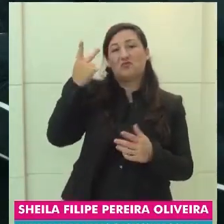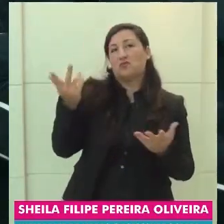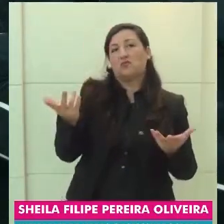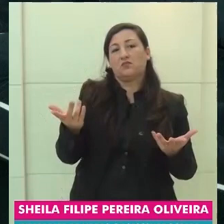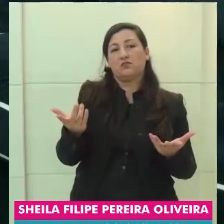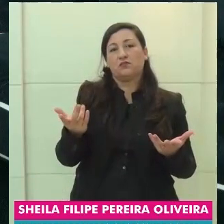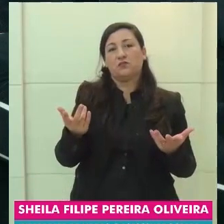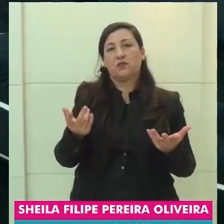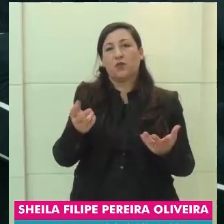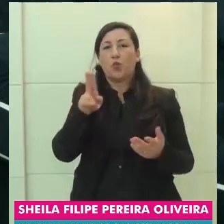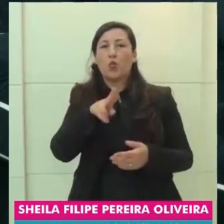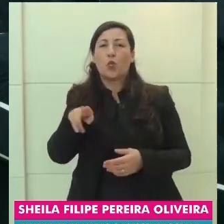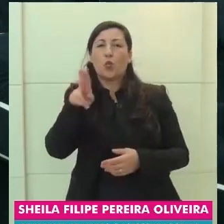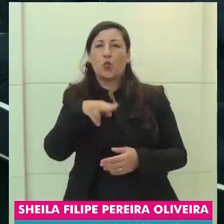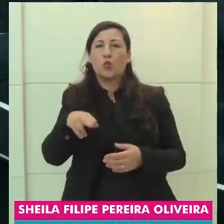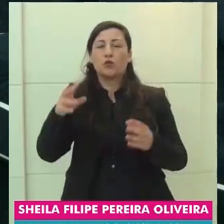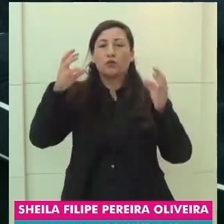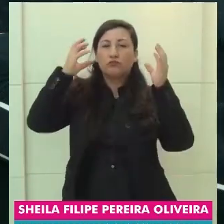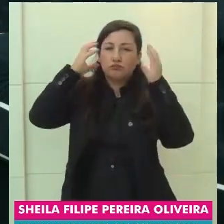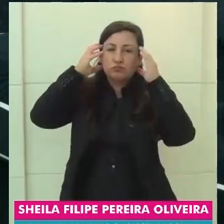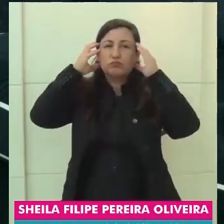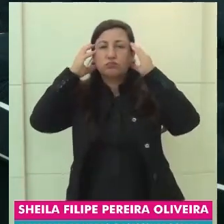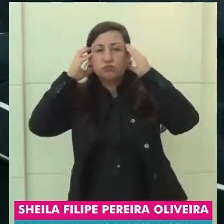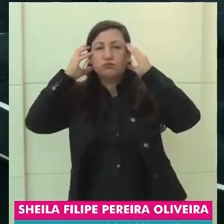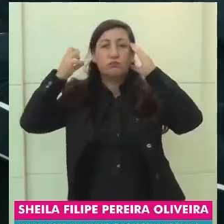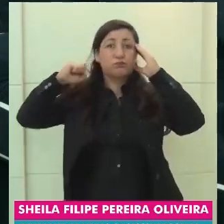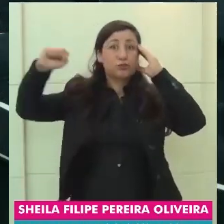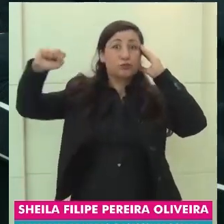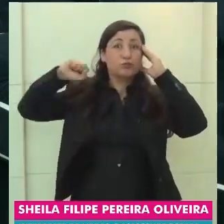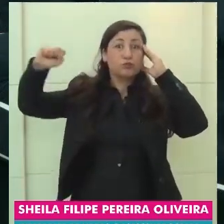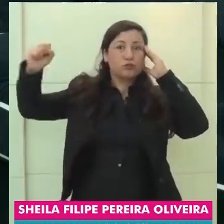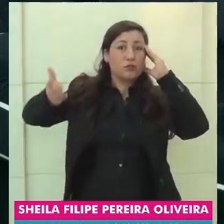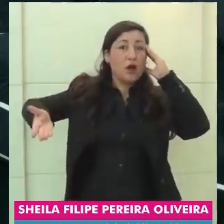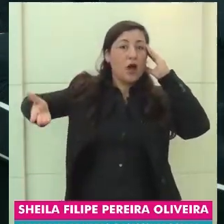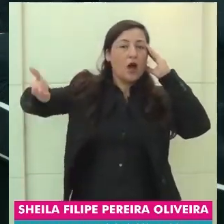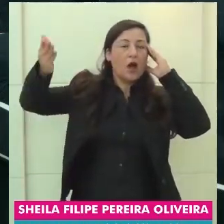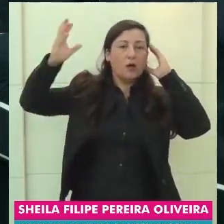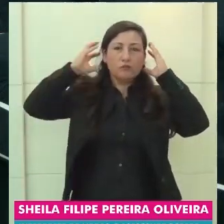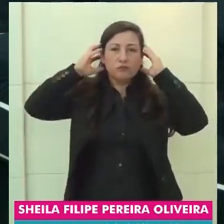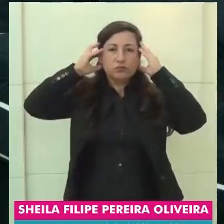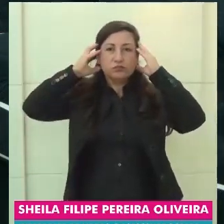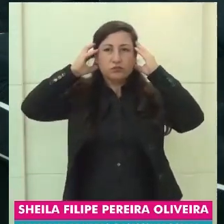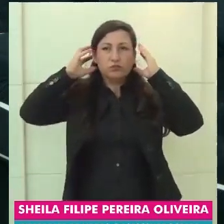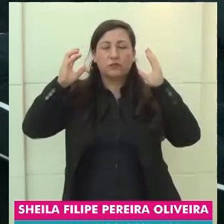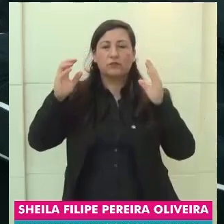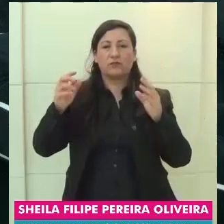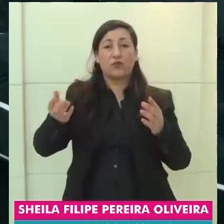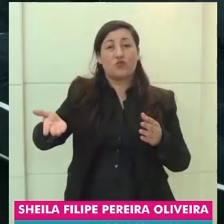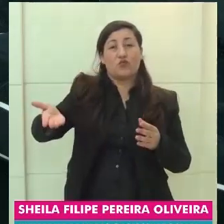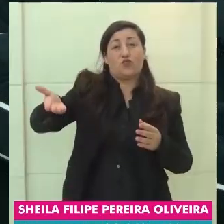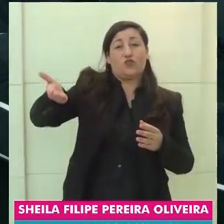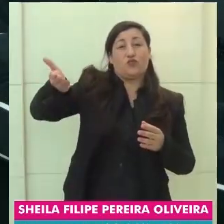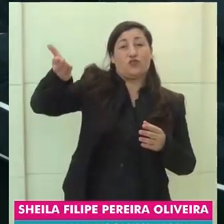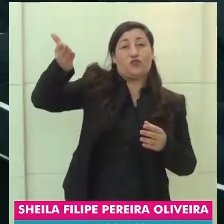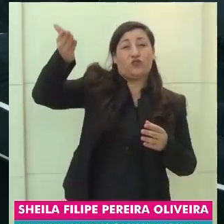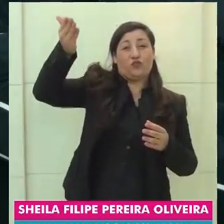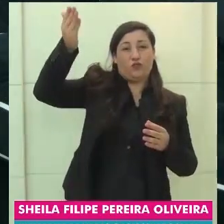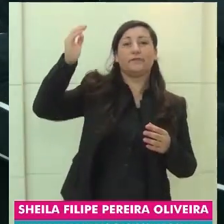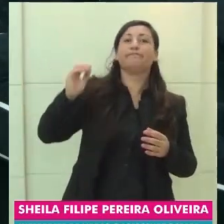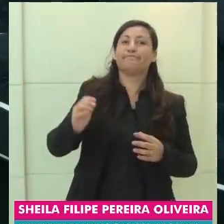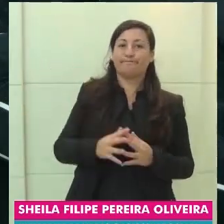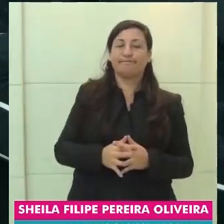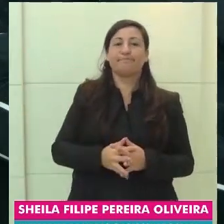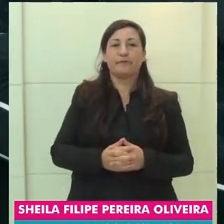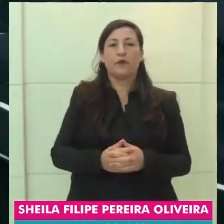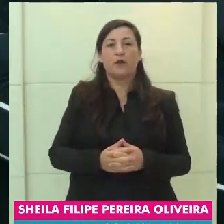gente usa muito o fone de ouvido, né? Escuta as coisas com volume. Mais alto.